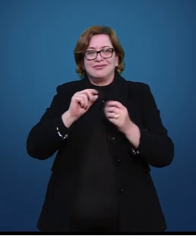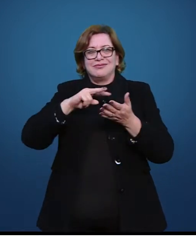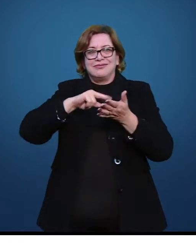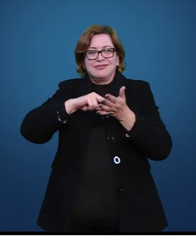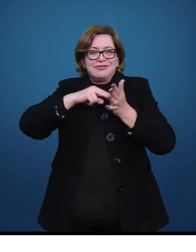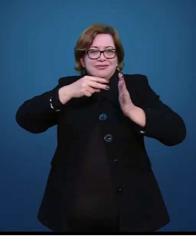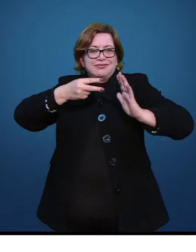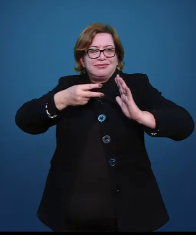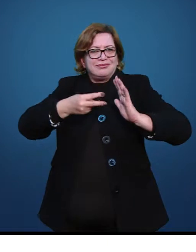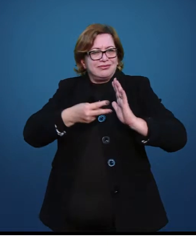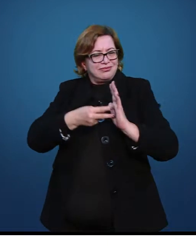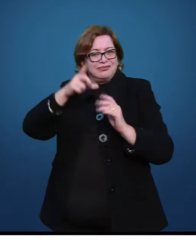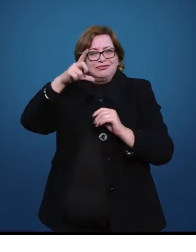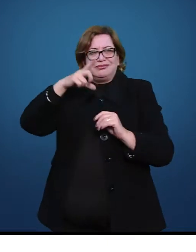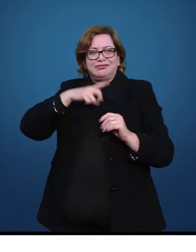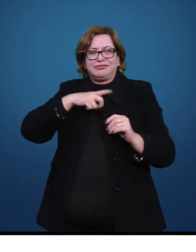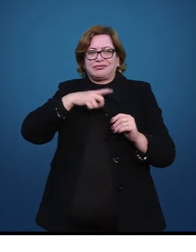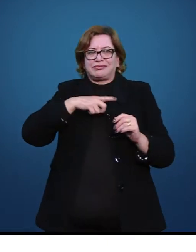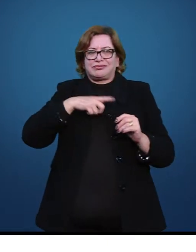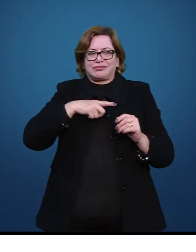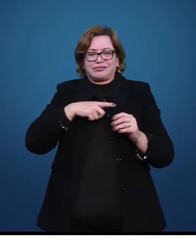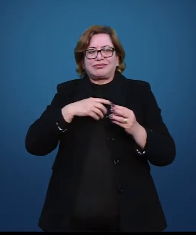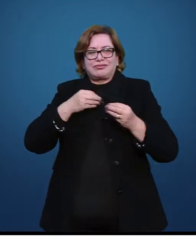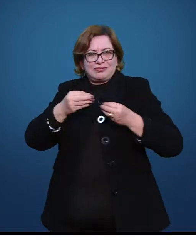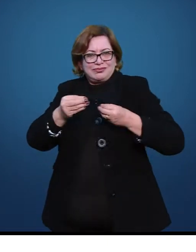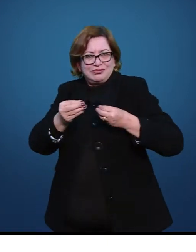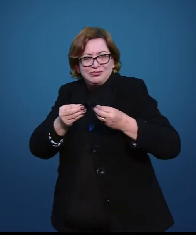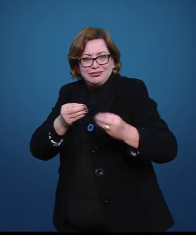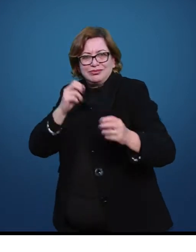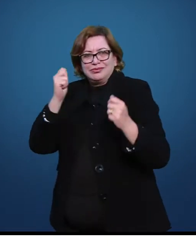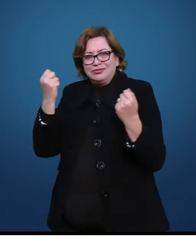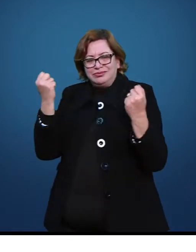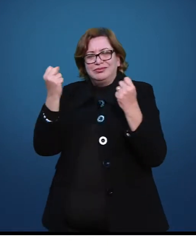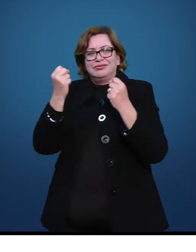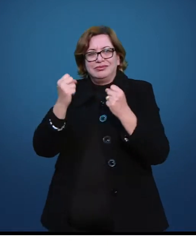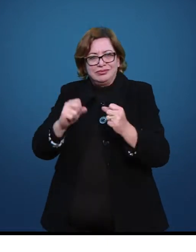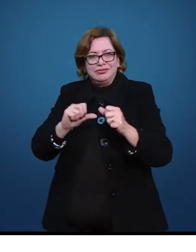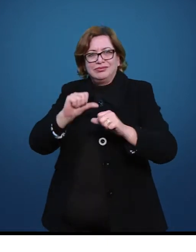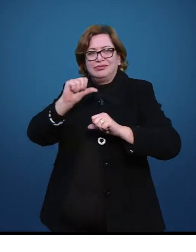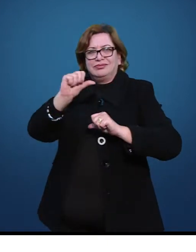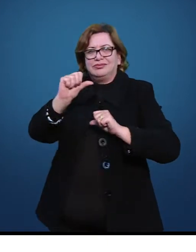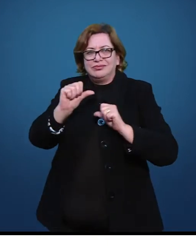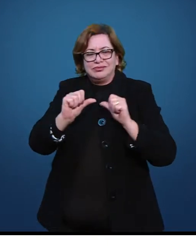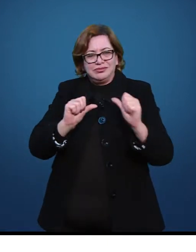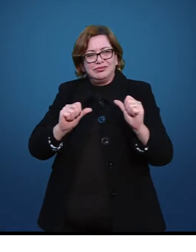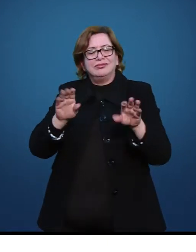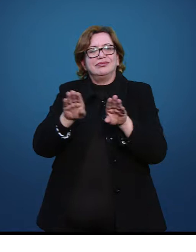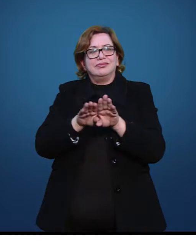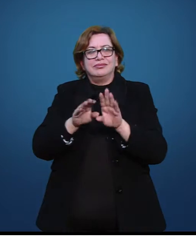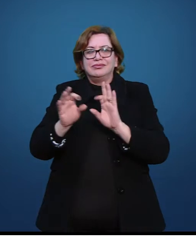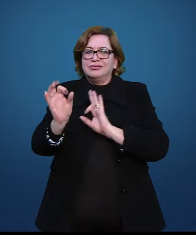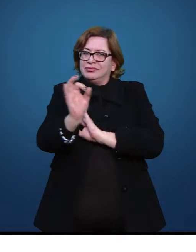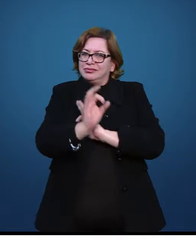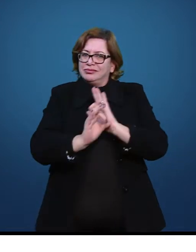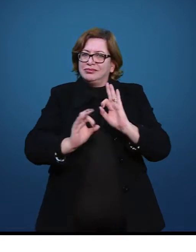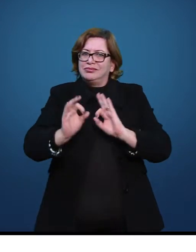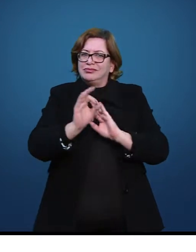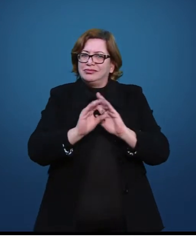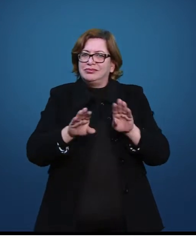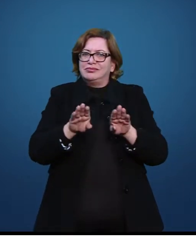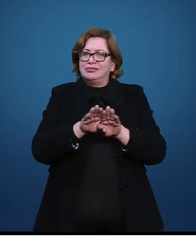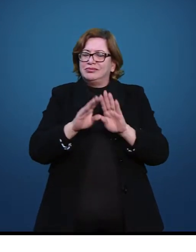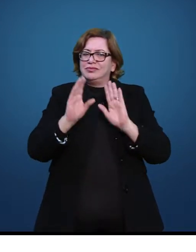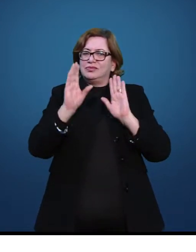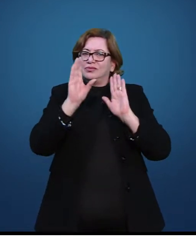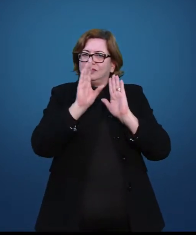seja dotada intimamente de flexibilidade e flexibilização, inclusive na organização e estruturação do